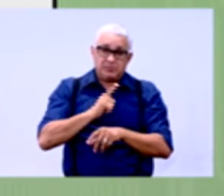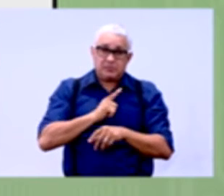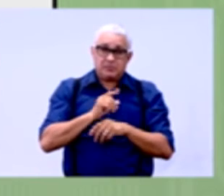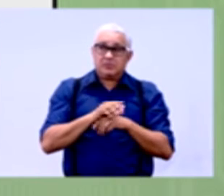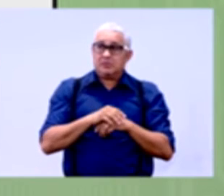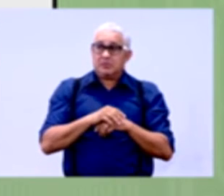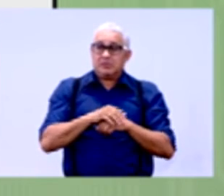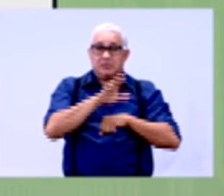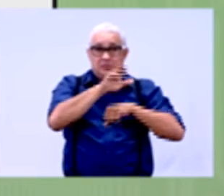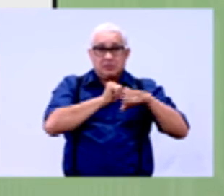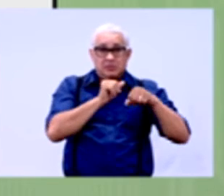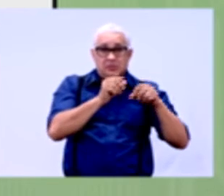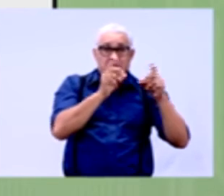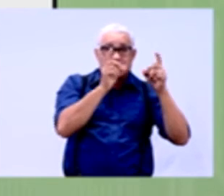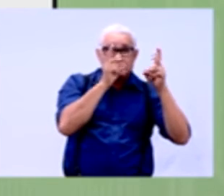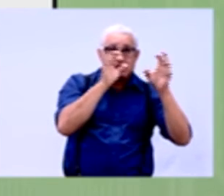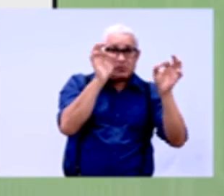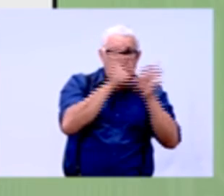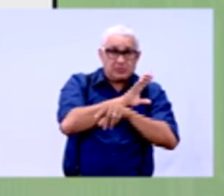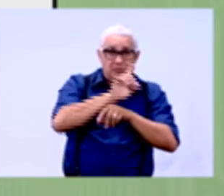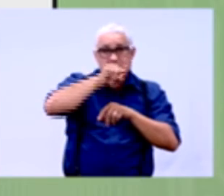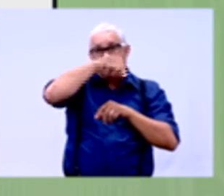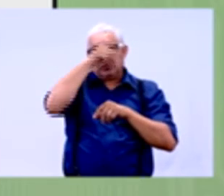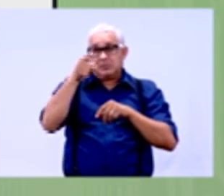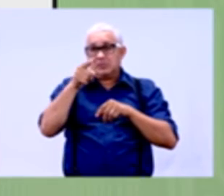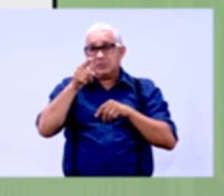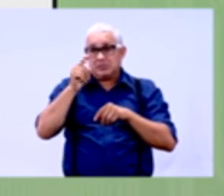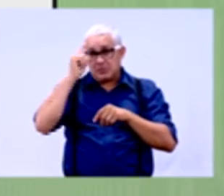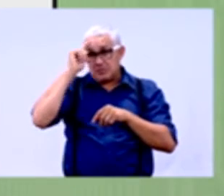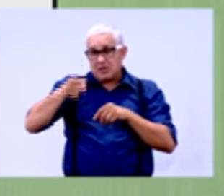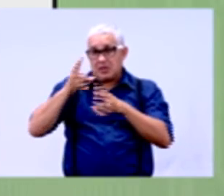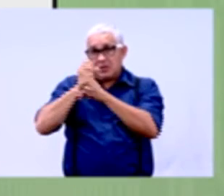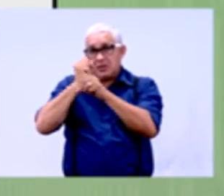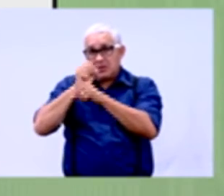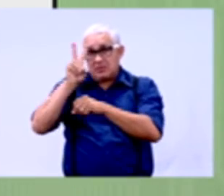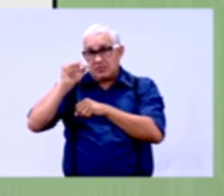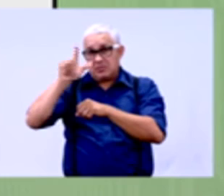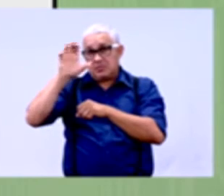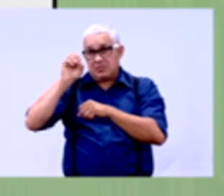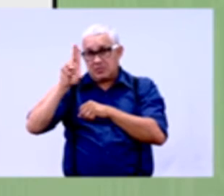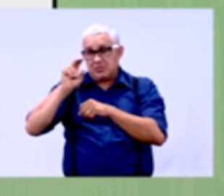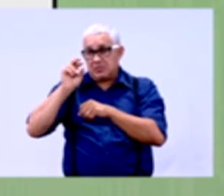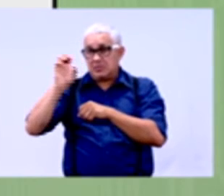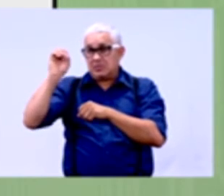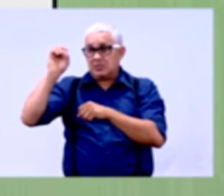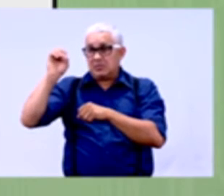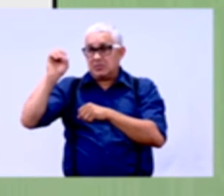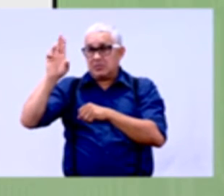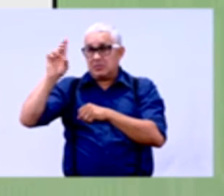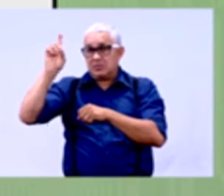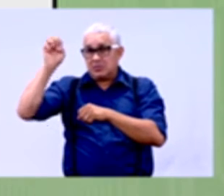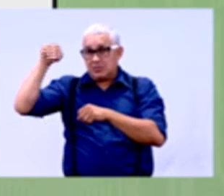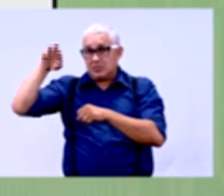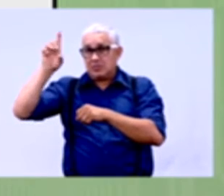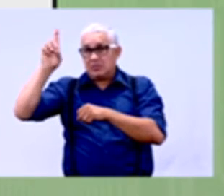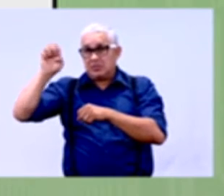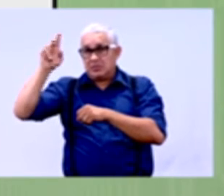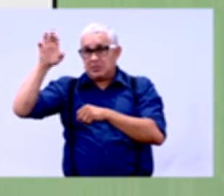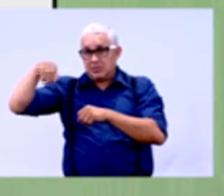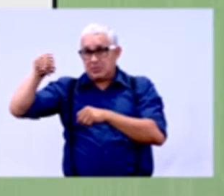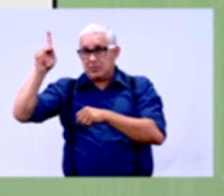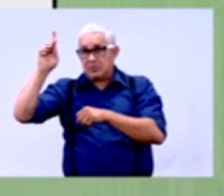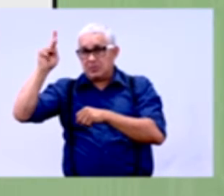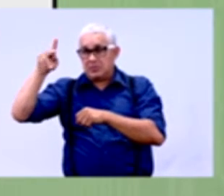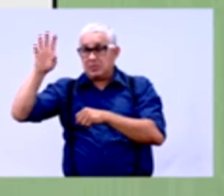chamo fechar venda, aqui ele vai mandar calcular o valor, aí a ordem de compra vai obter o